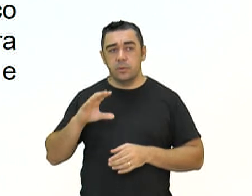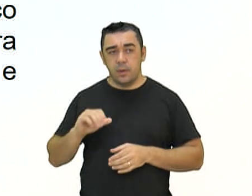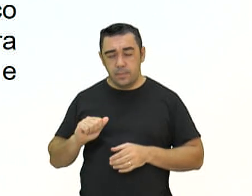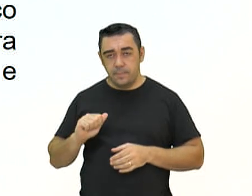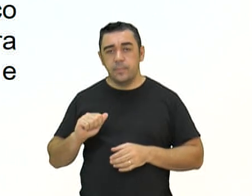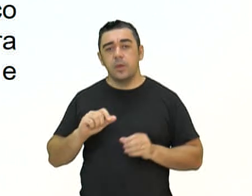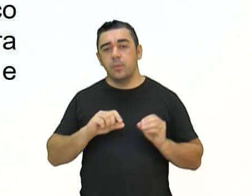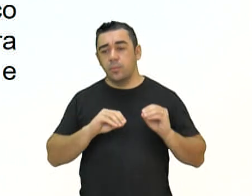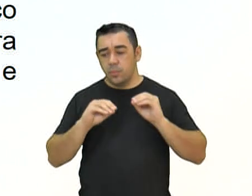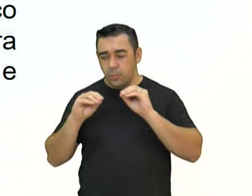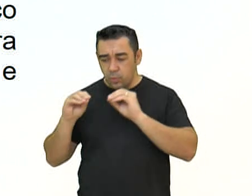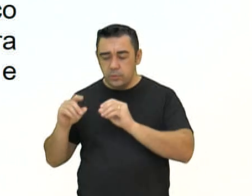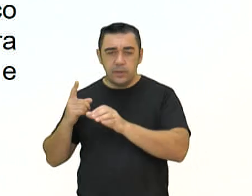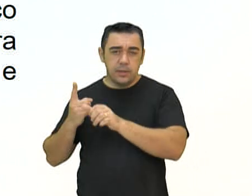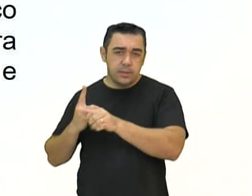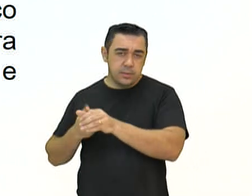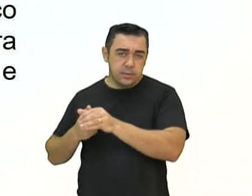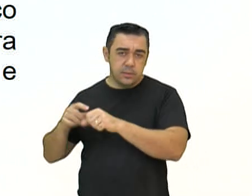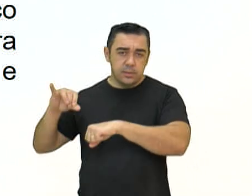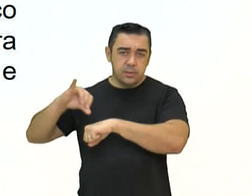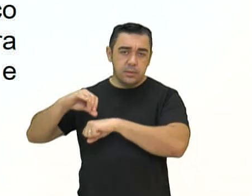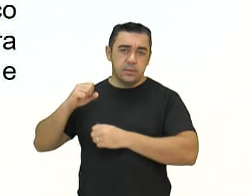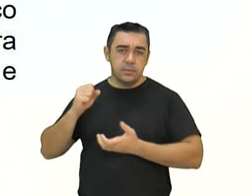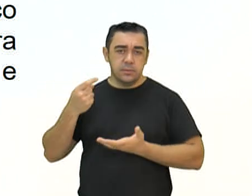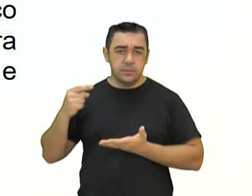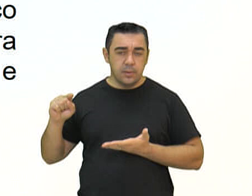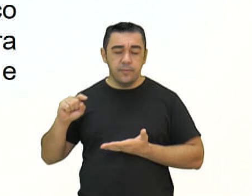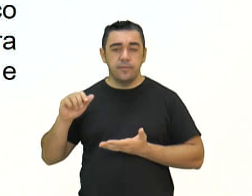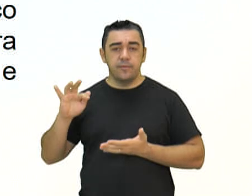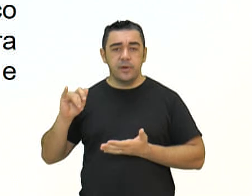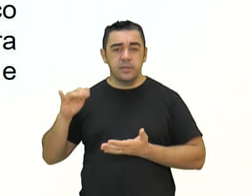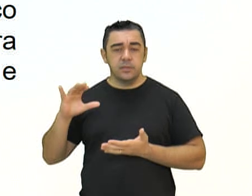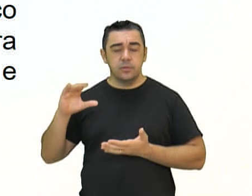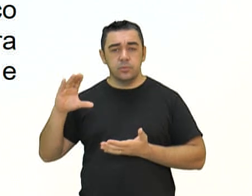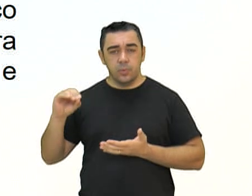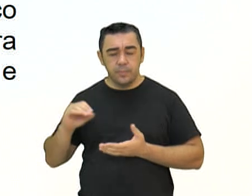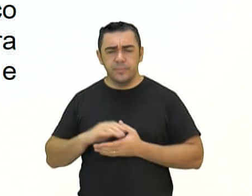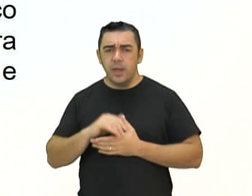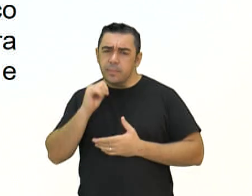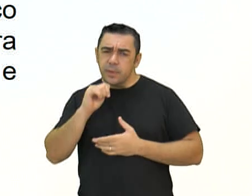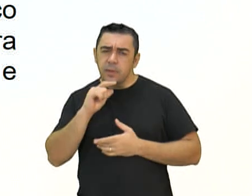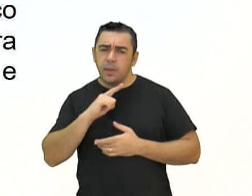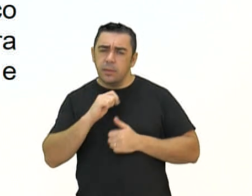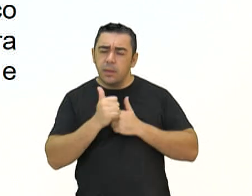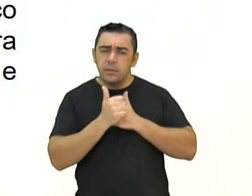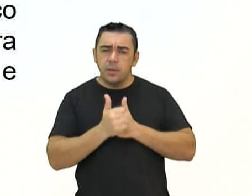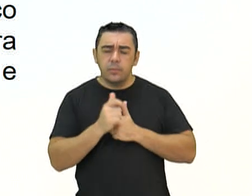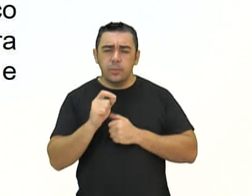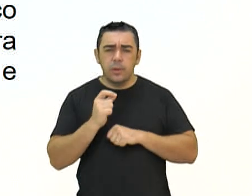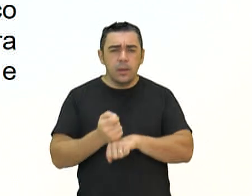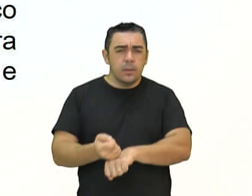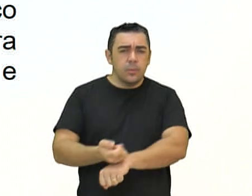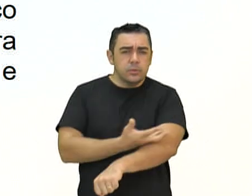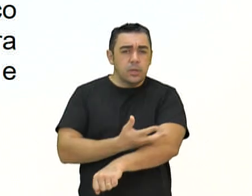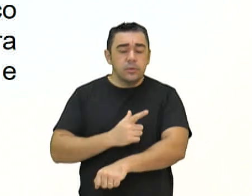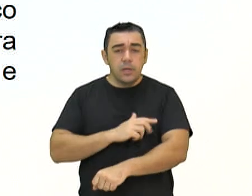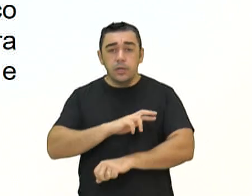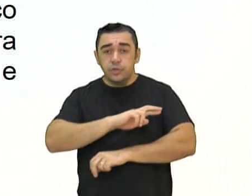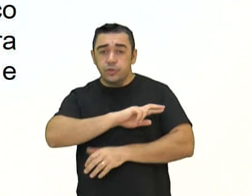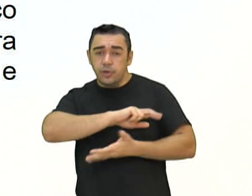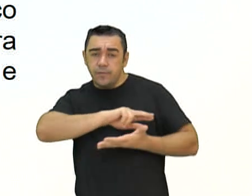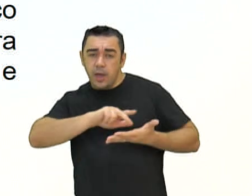emprego em São Francisco. Como todos nós, ela é guiada pelas emoções, aqui representadas pelos